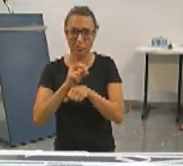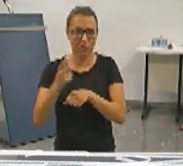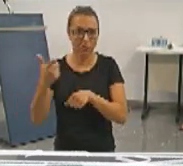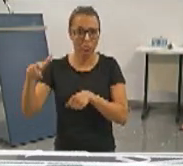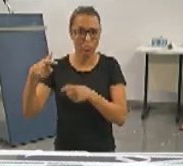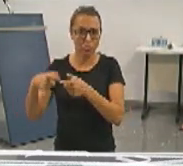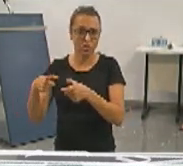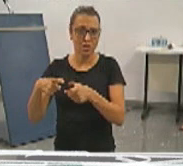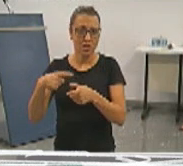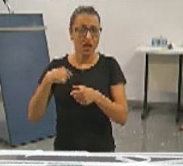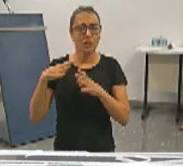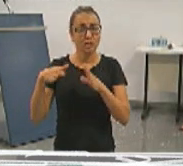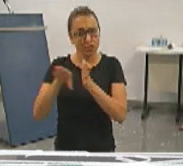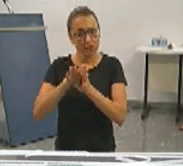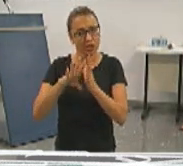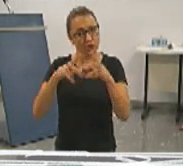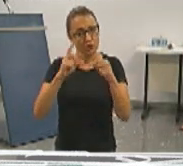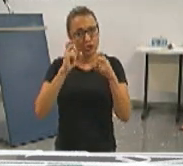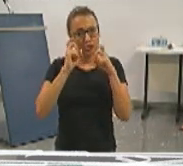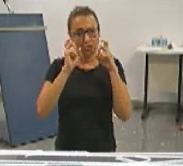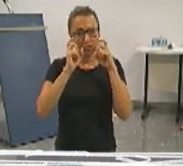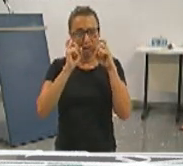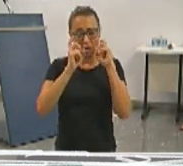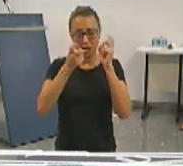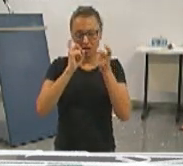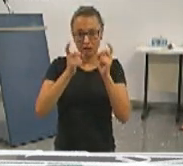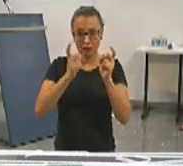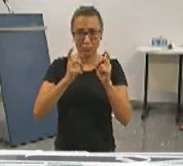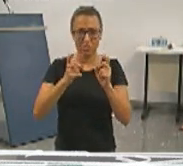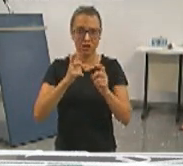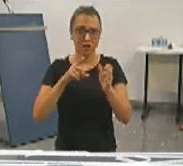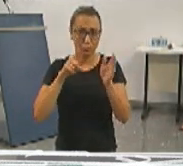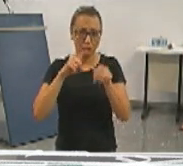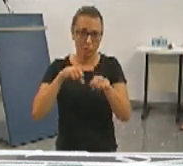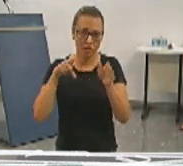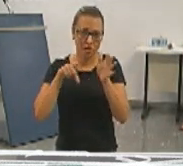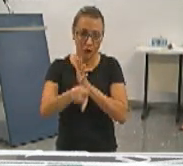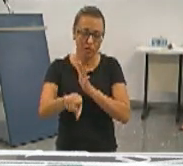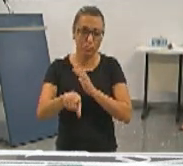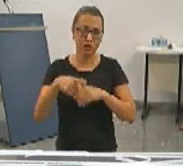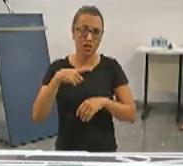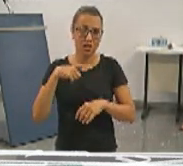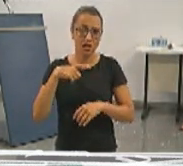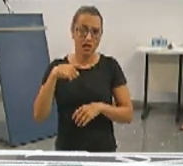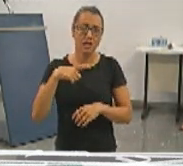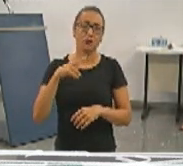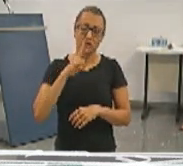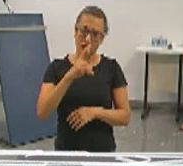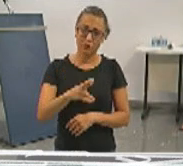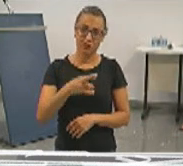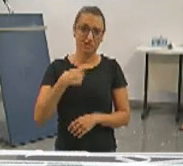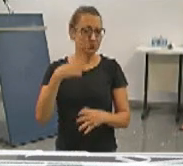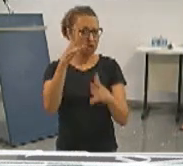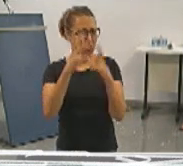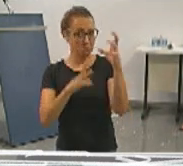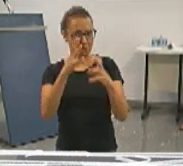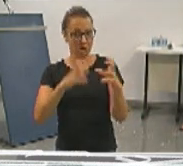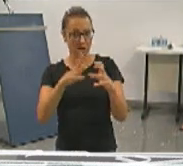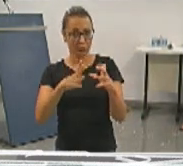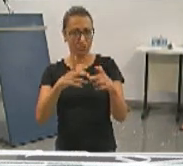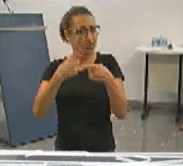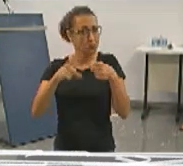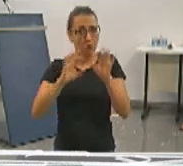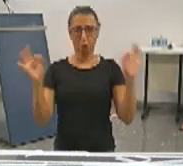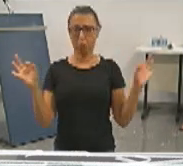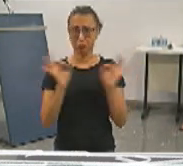e, quando é perguntada, responde com muita tranquilidade. Nós não temos amarras políticas, nós não temos o rabo preso, nós